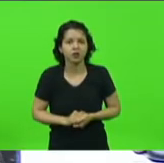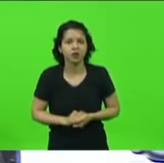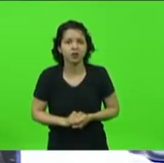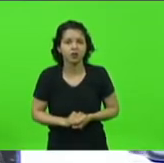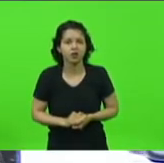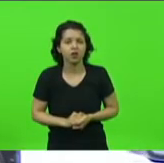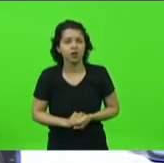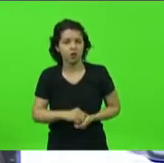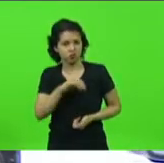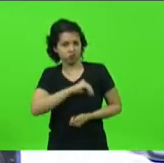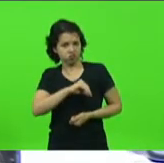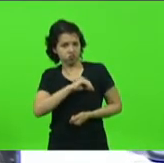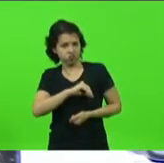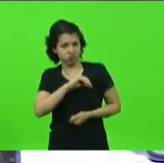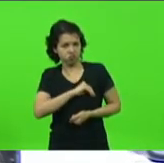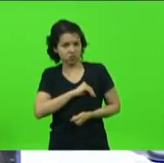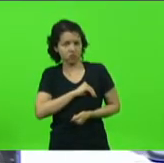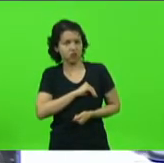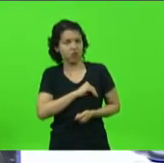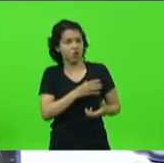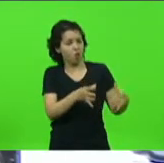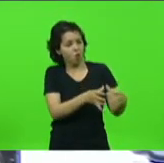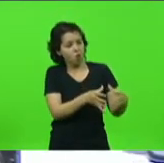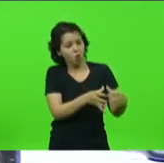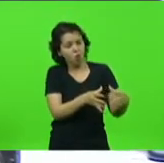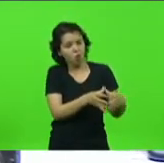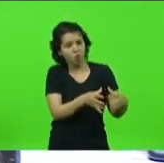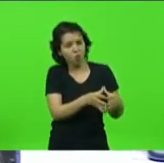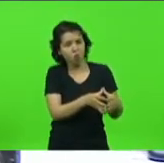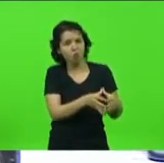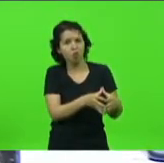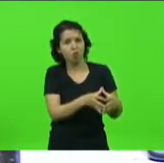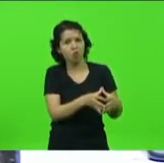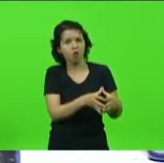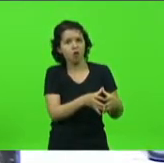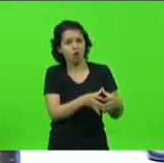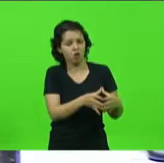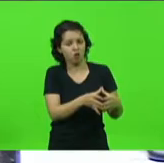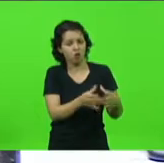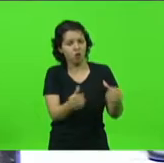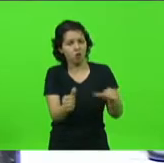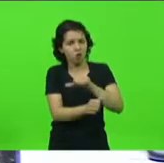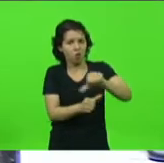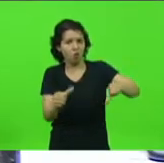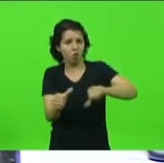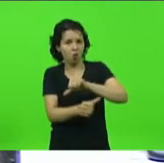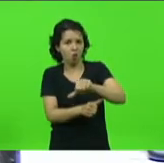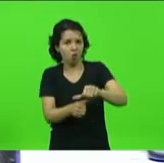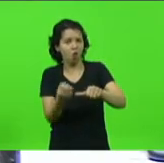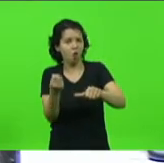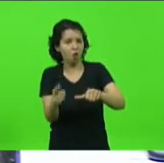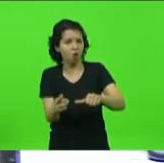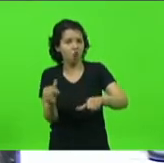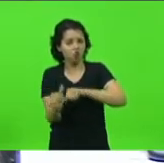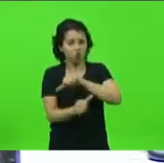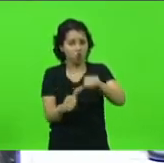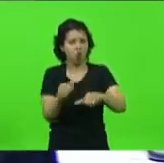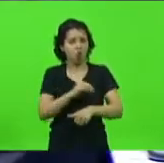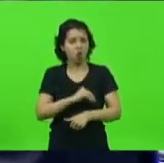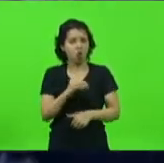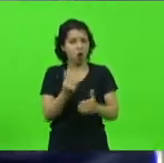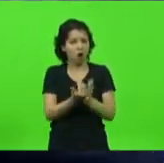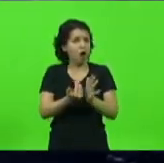vencimento de uma determinada categoria, e muito menos que se trocou vencimentos com uma margem tão